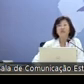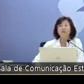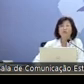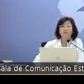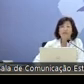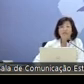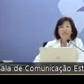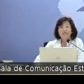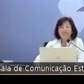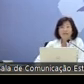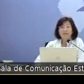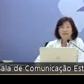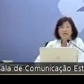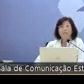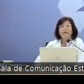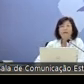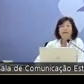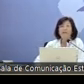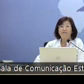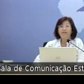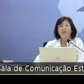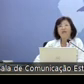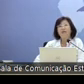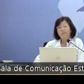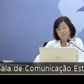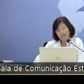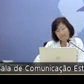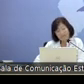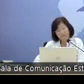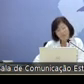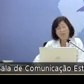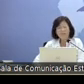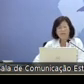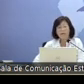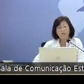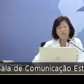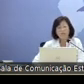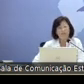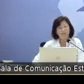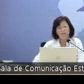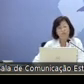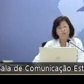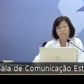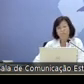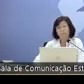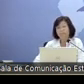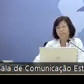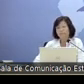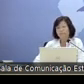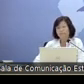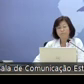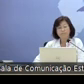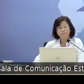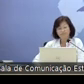meses sorologia negativa para HIV para que tenhamos o encerramento do caso